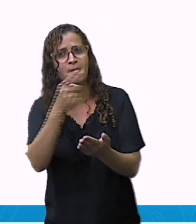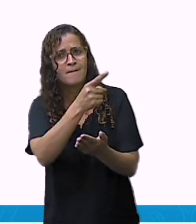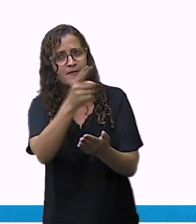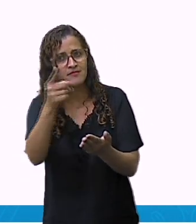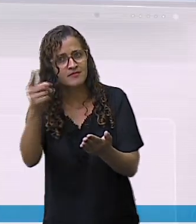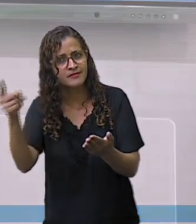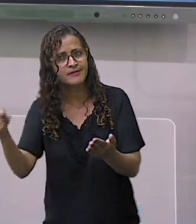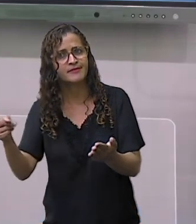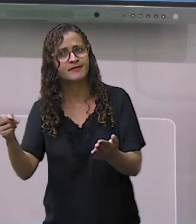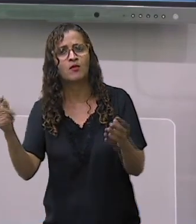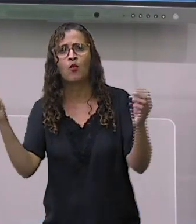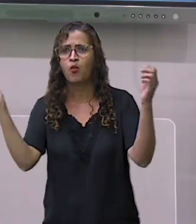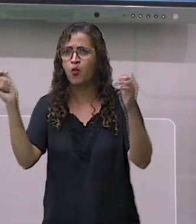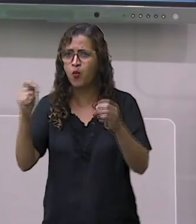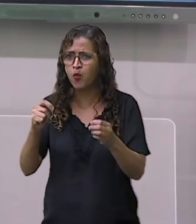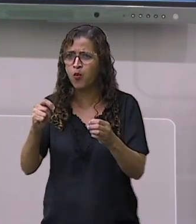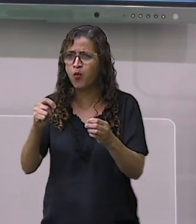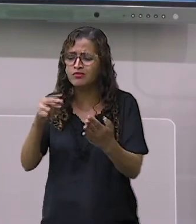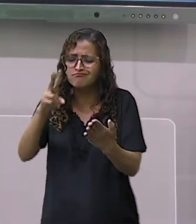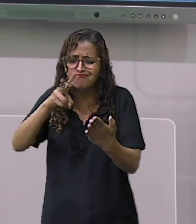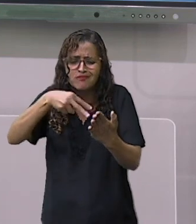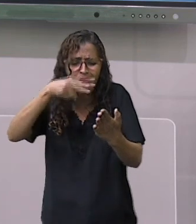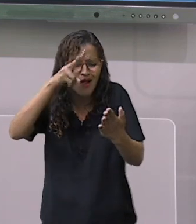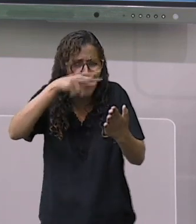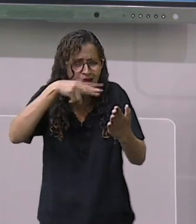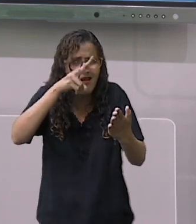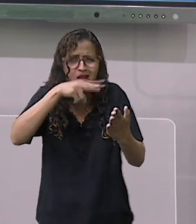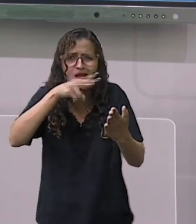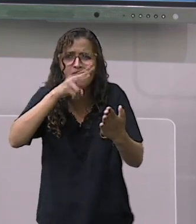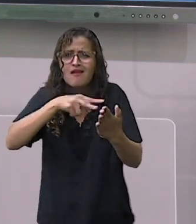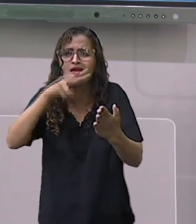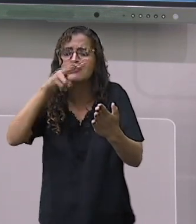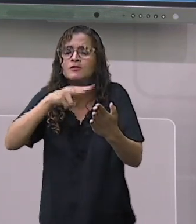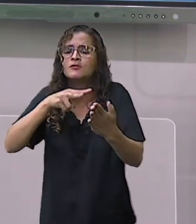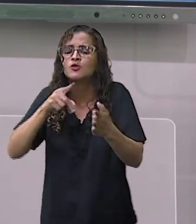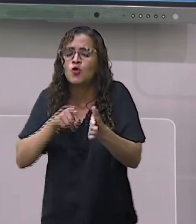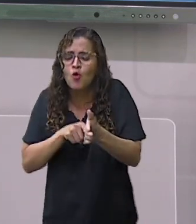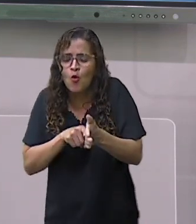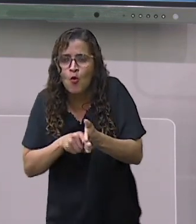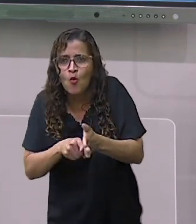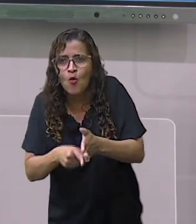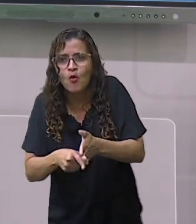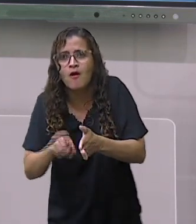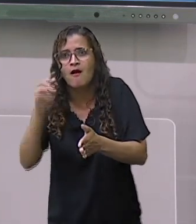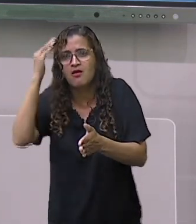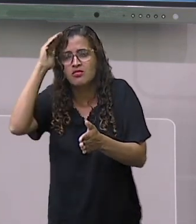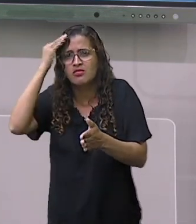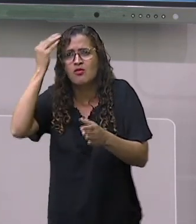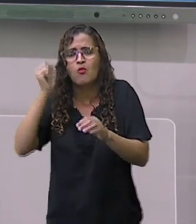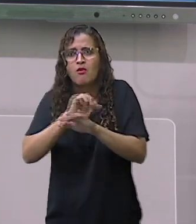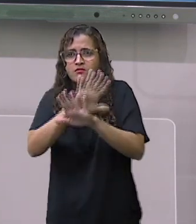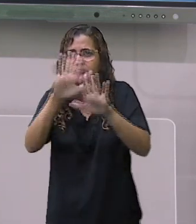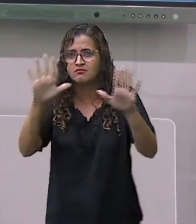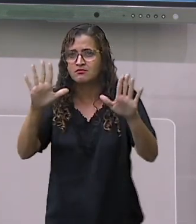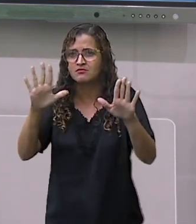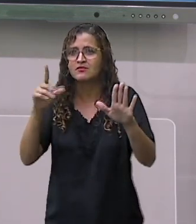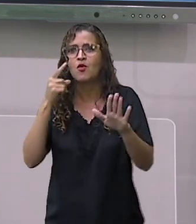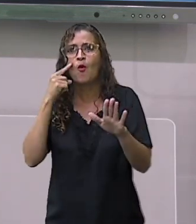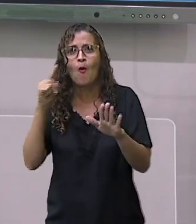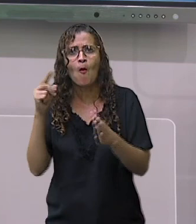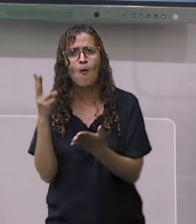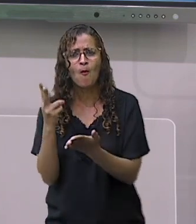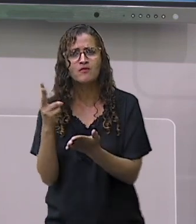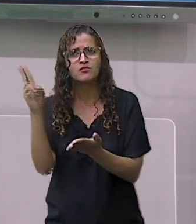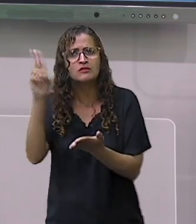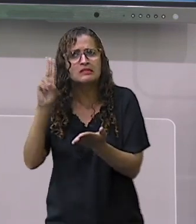Esse estudo é um estudo muito bacana e você vai estar utilizando nas demais aulas e no seu dia a